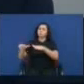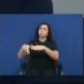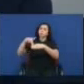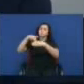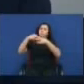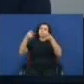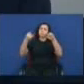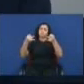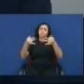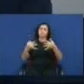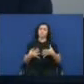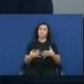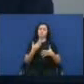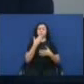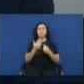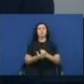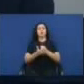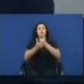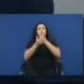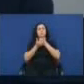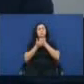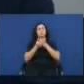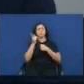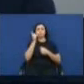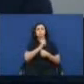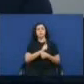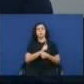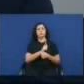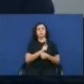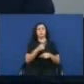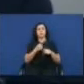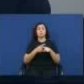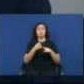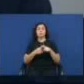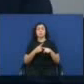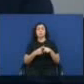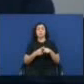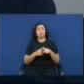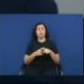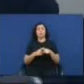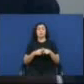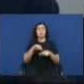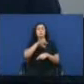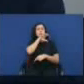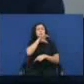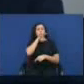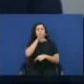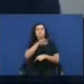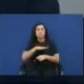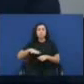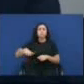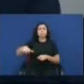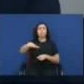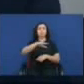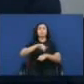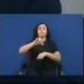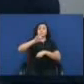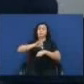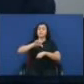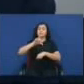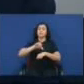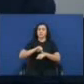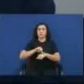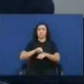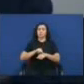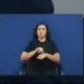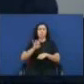tribuna também e começar a pedir mais apoio para eles, né, que noturno, que na Praça Toledo Barro, naquela região central, né,